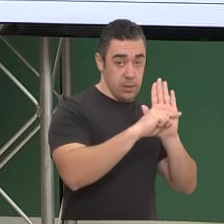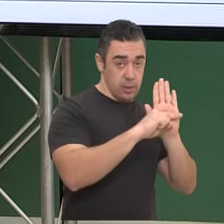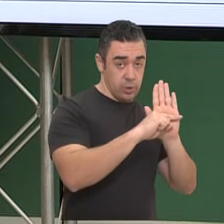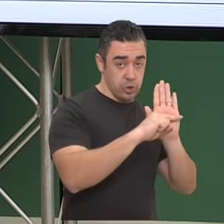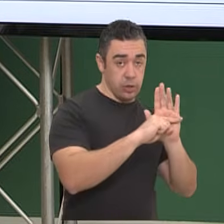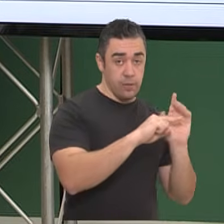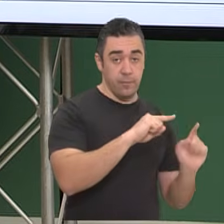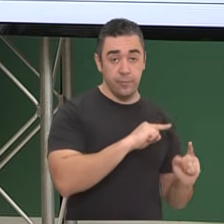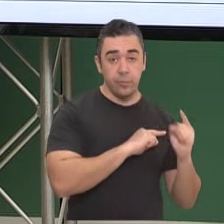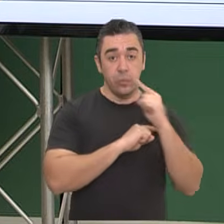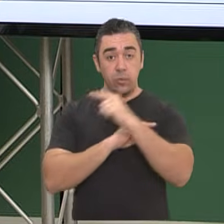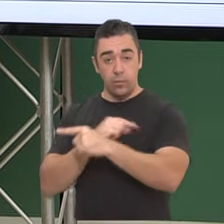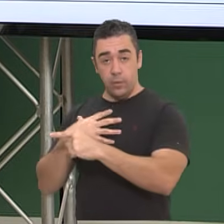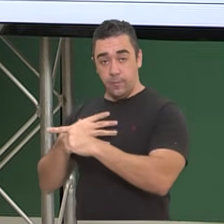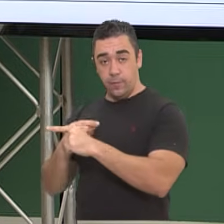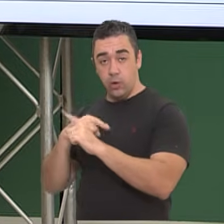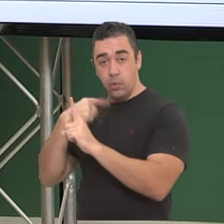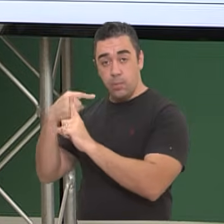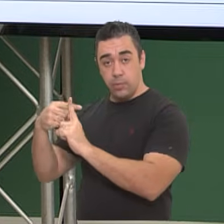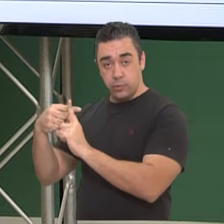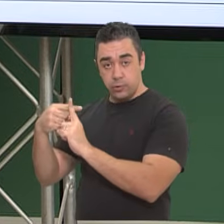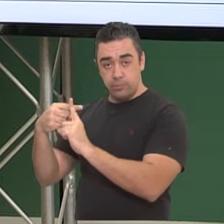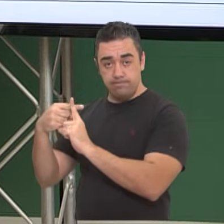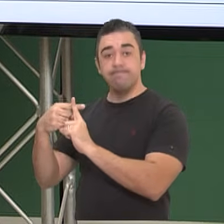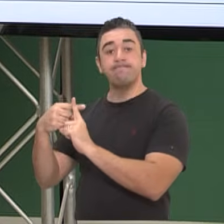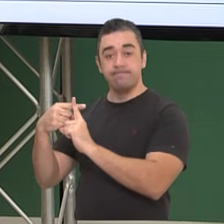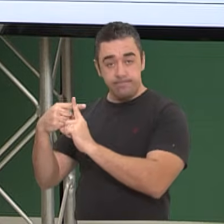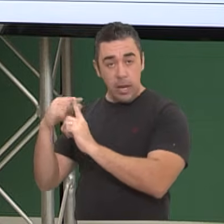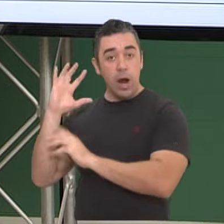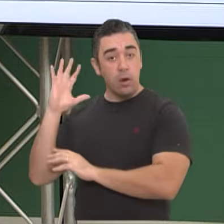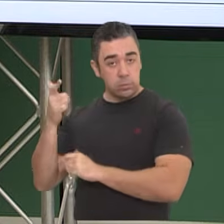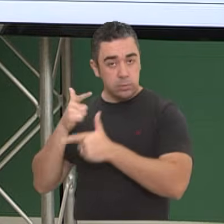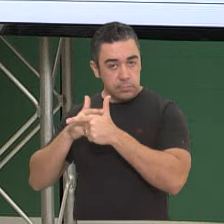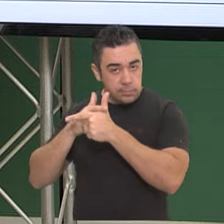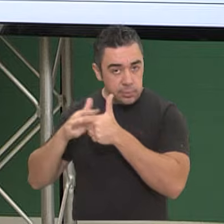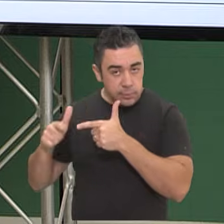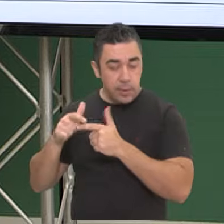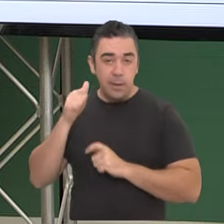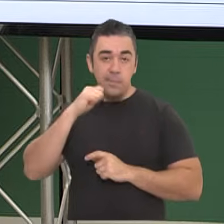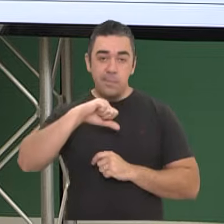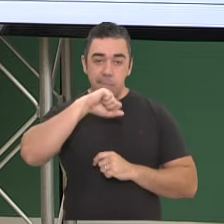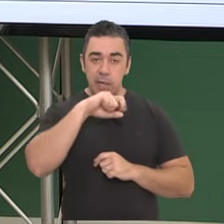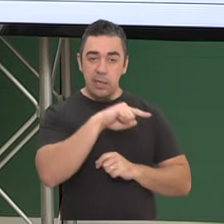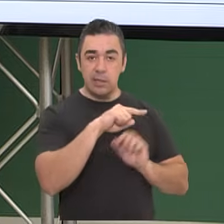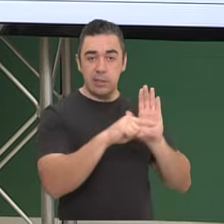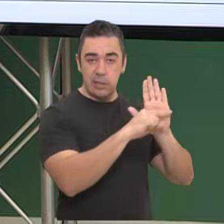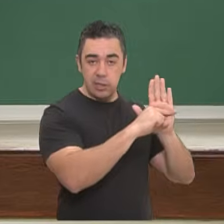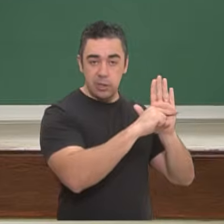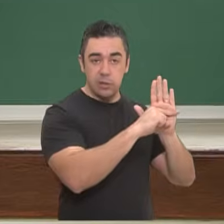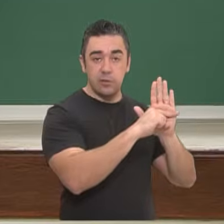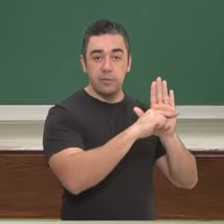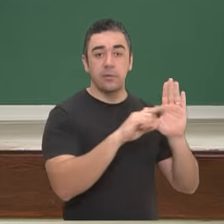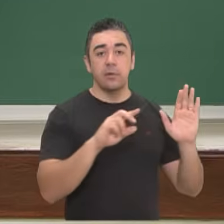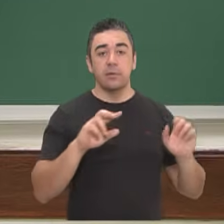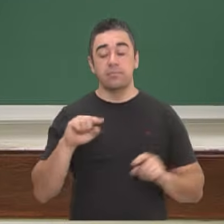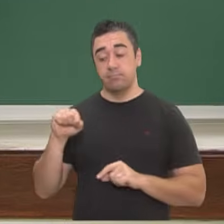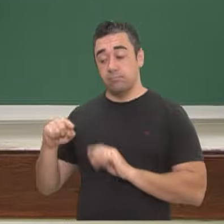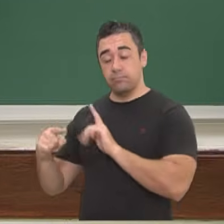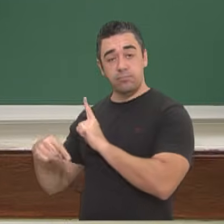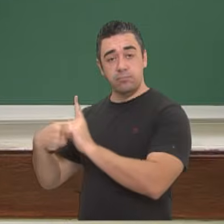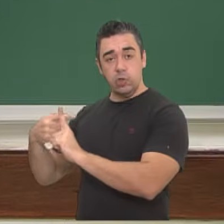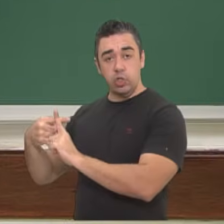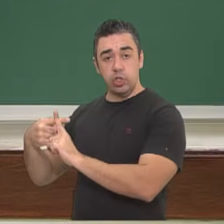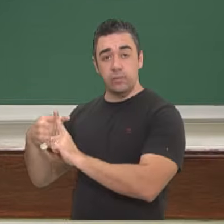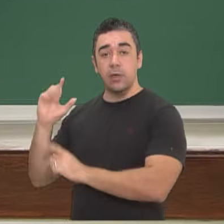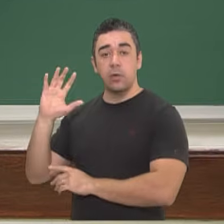e o filho é positivo. Então a mãe tem o sangue RH negativo, o filho é RH positivo. Então,